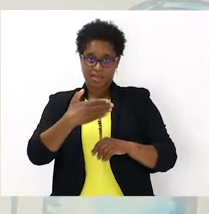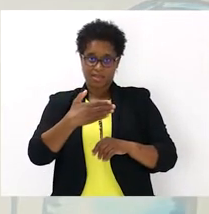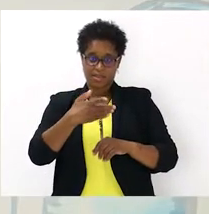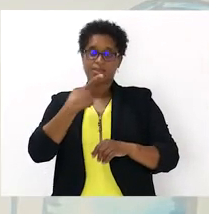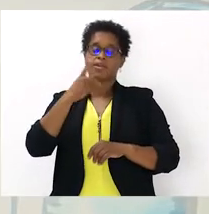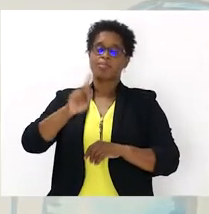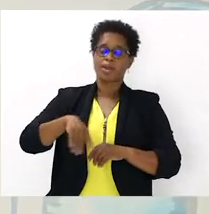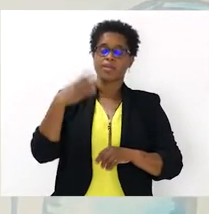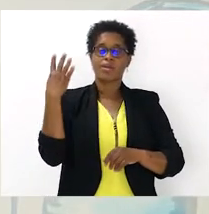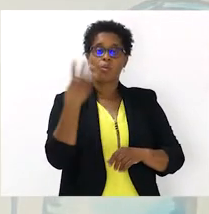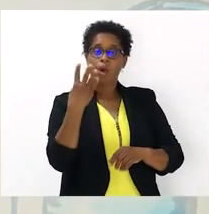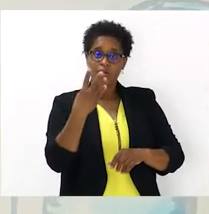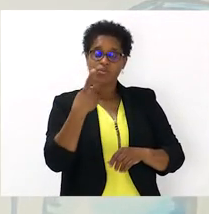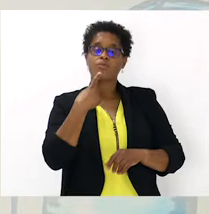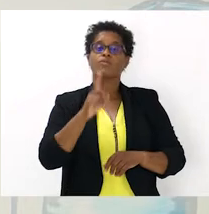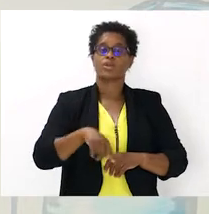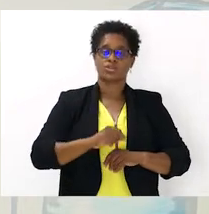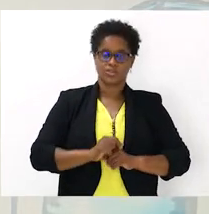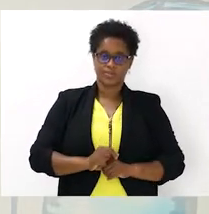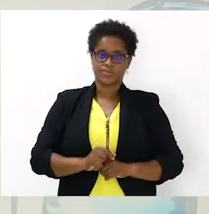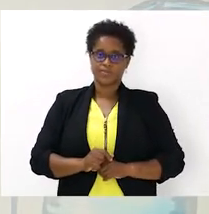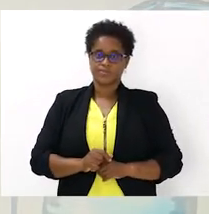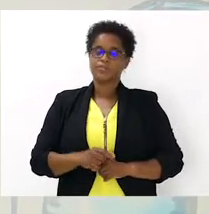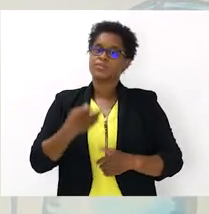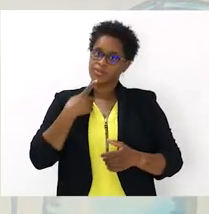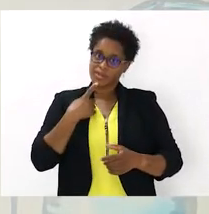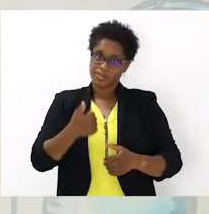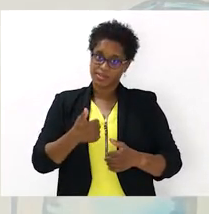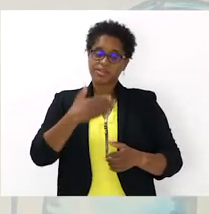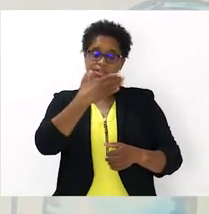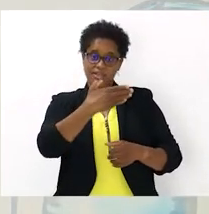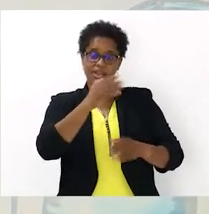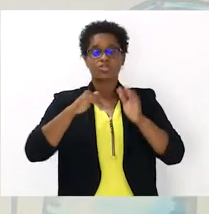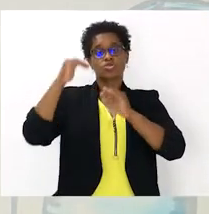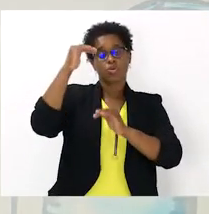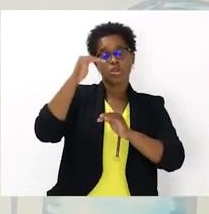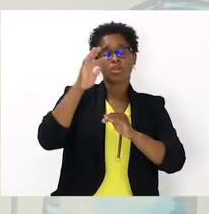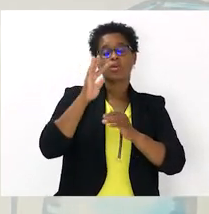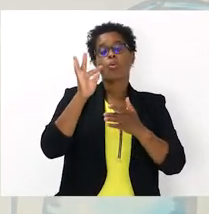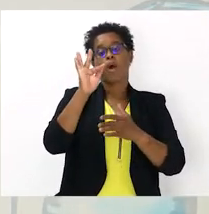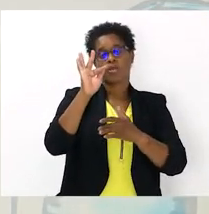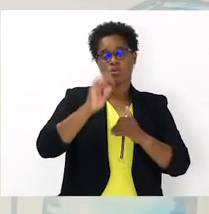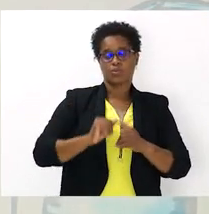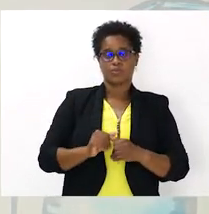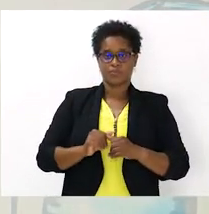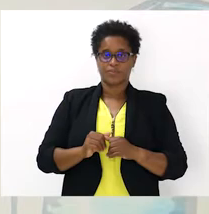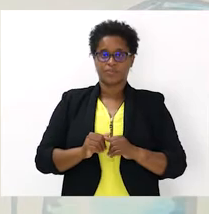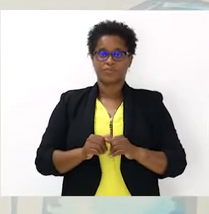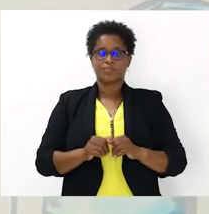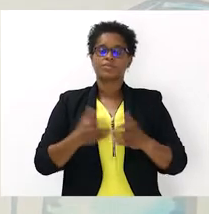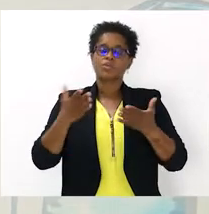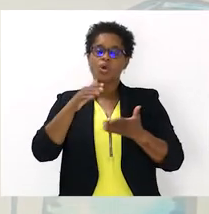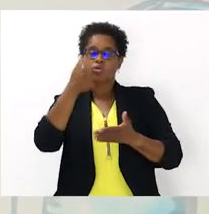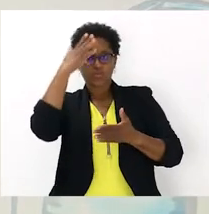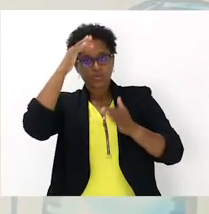7 repete 4 vezes. Ok? Então, 7 de expoente, 4.